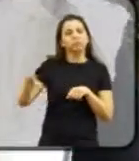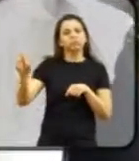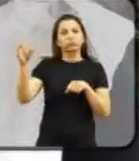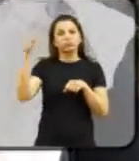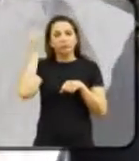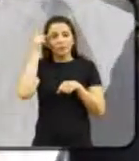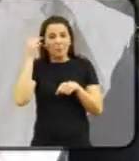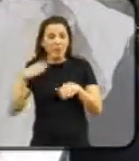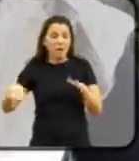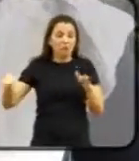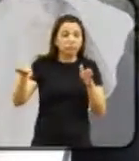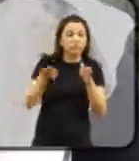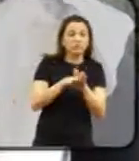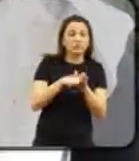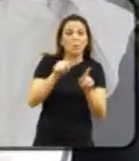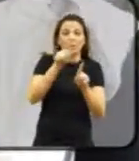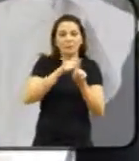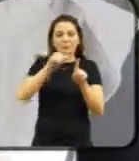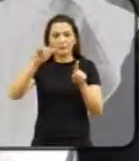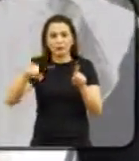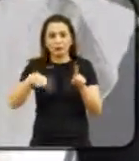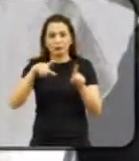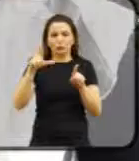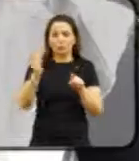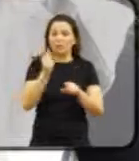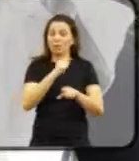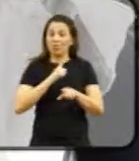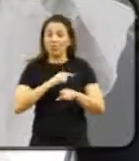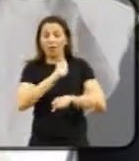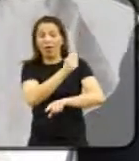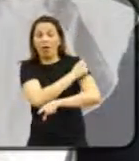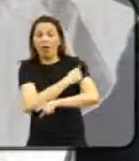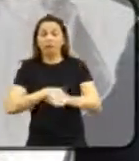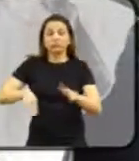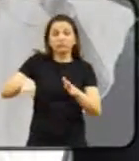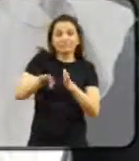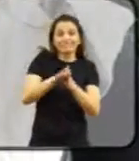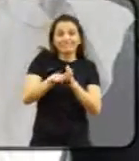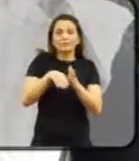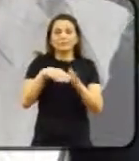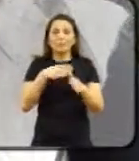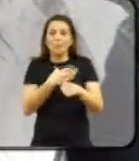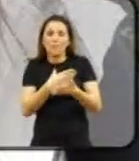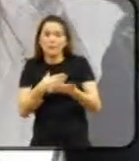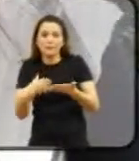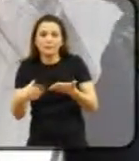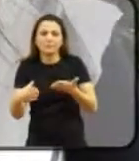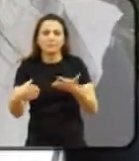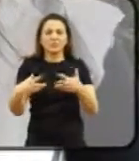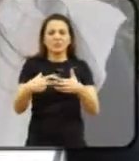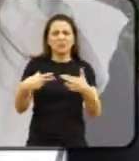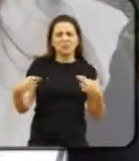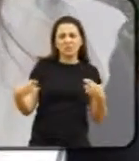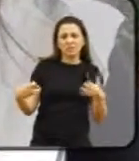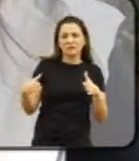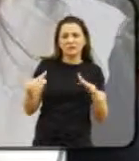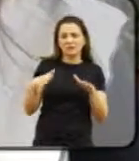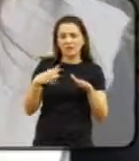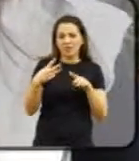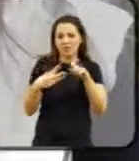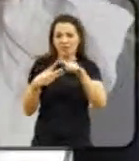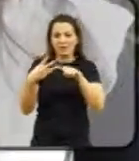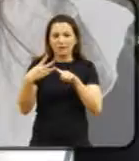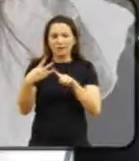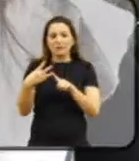assim que ele chegou, a gente já tinha os alunos e já deu para a gente começar. E que equipamento que veio para cá? Vieram 3 máquinas